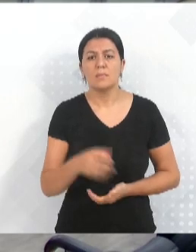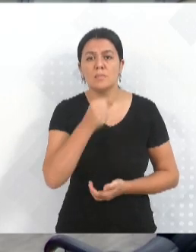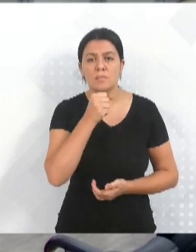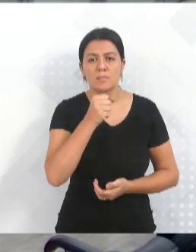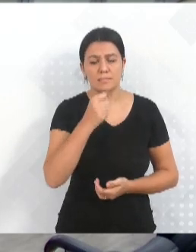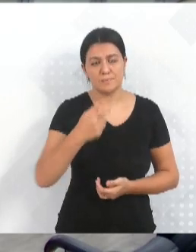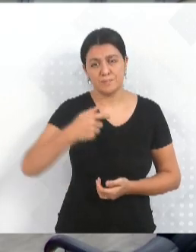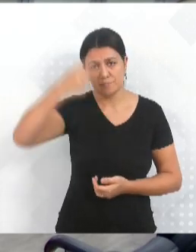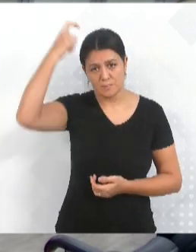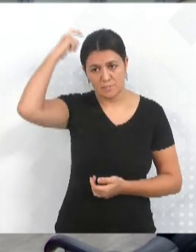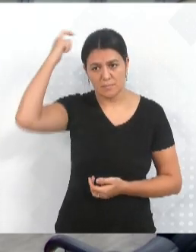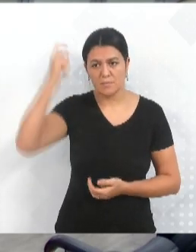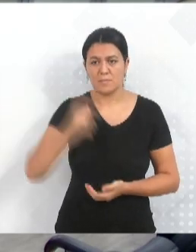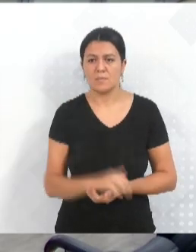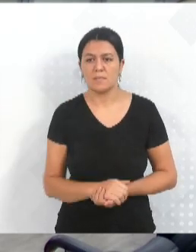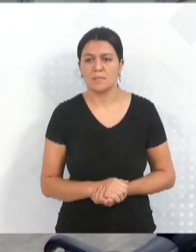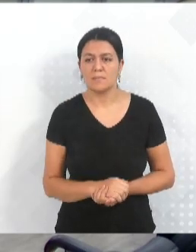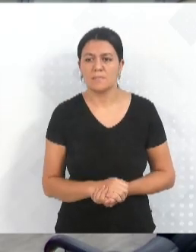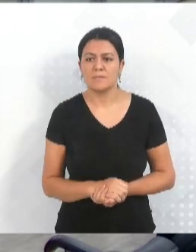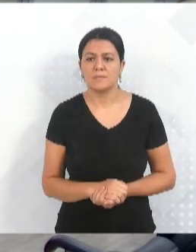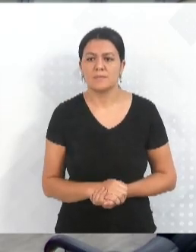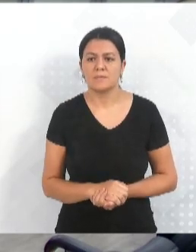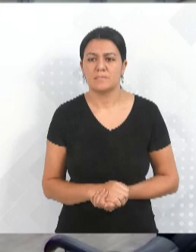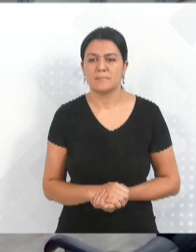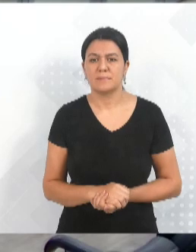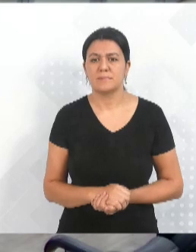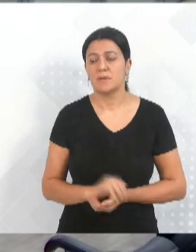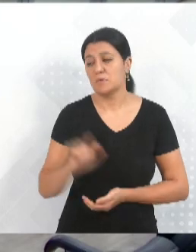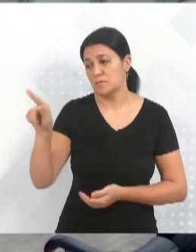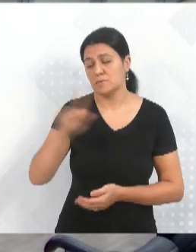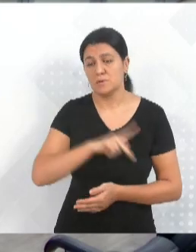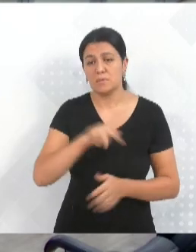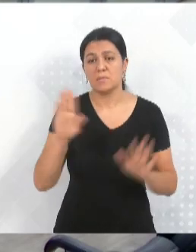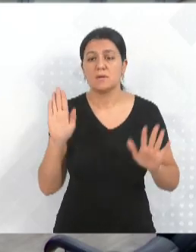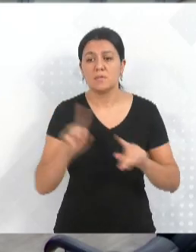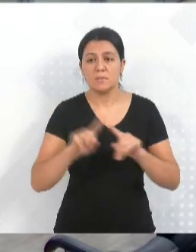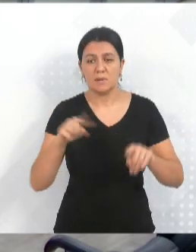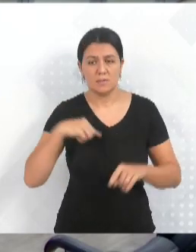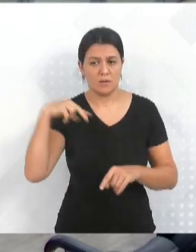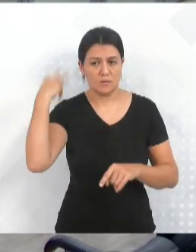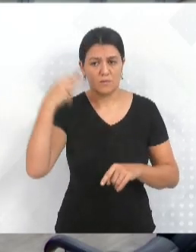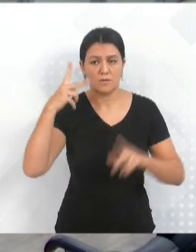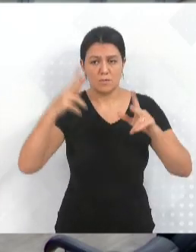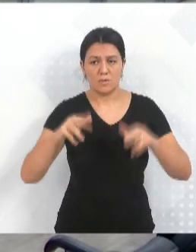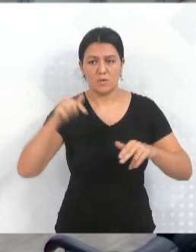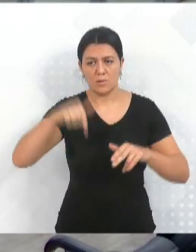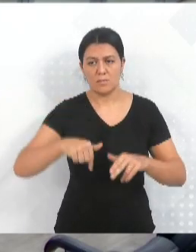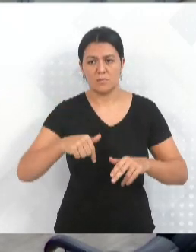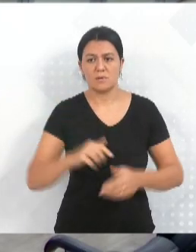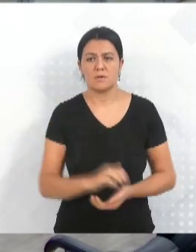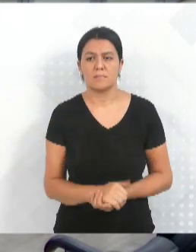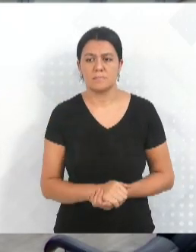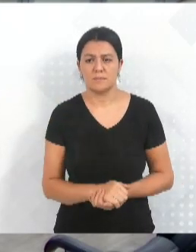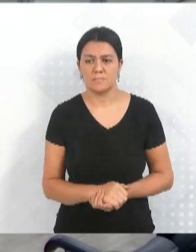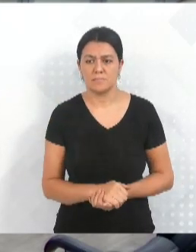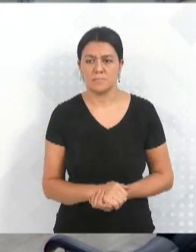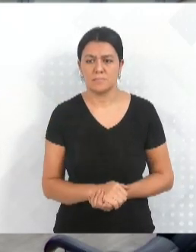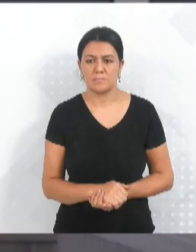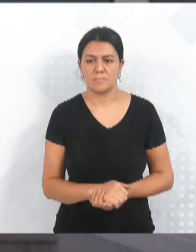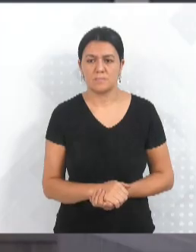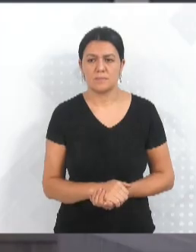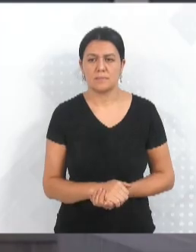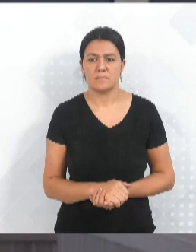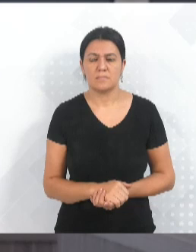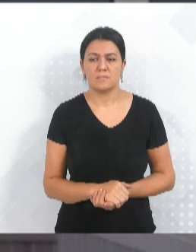AD Então tá bom senhor er o presidente tudo bem mas eu sou Vereador aqui igual a qualquer um outro vereador